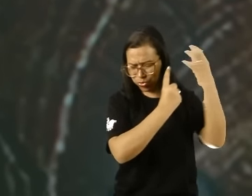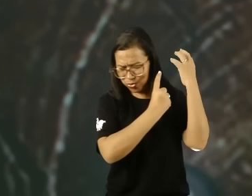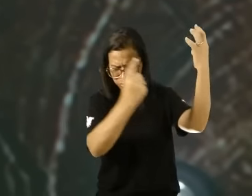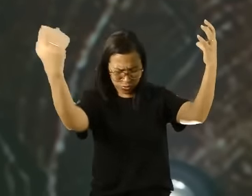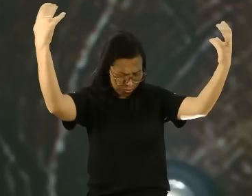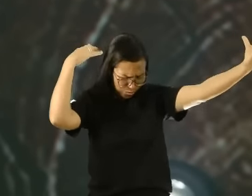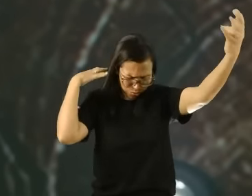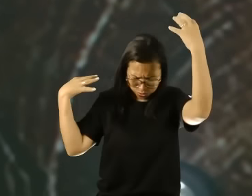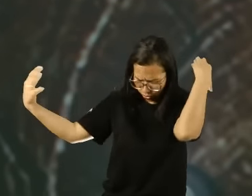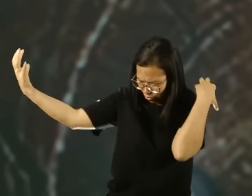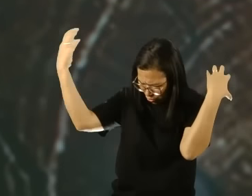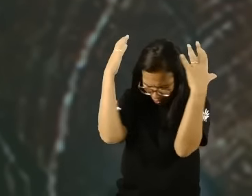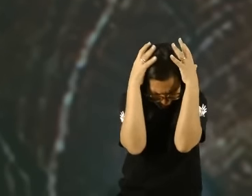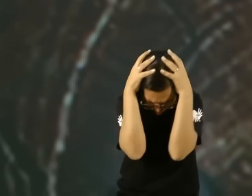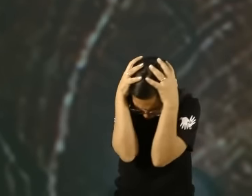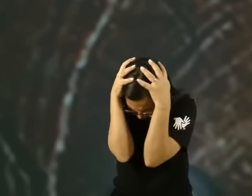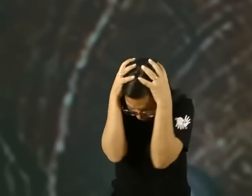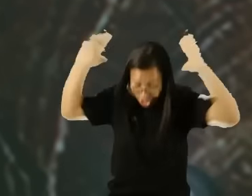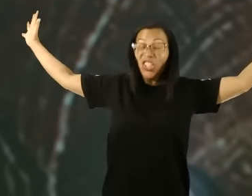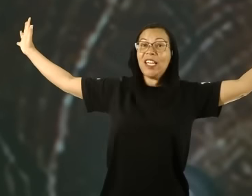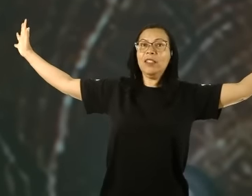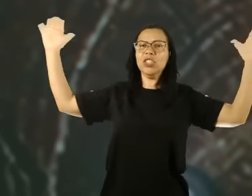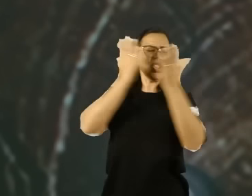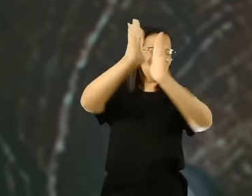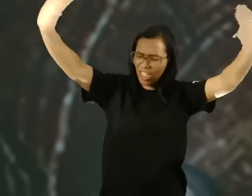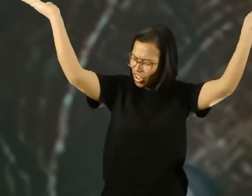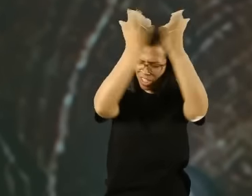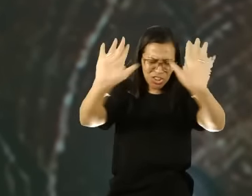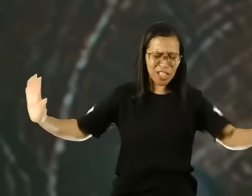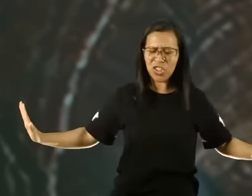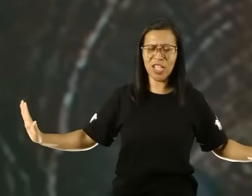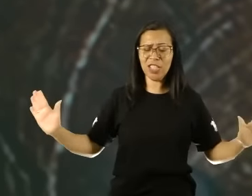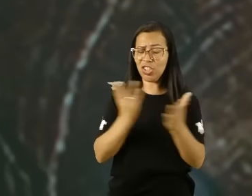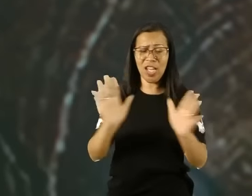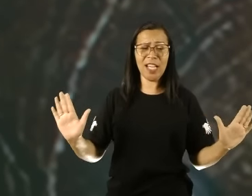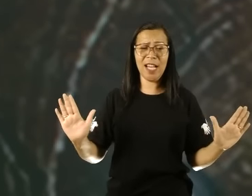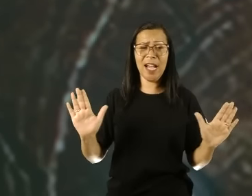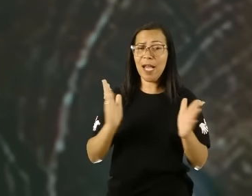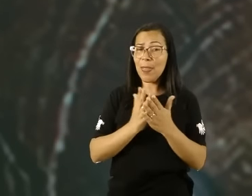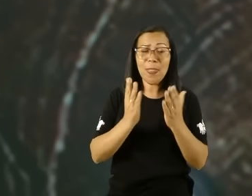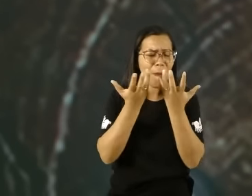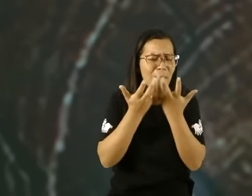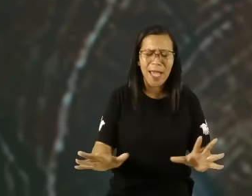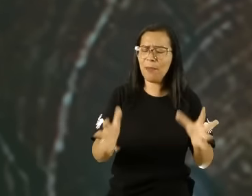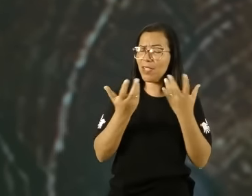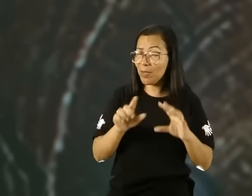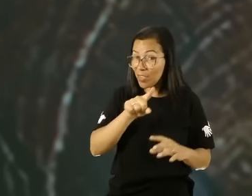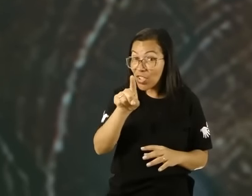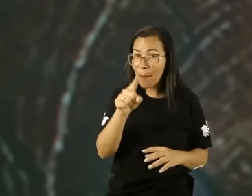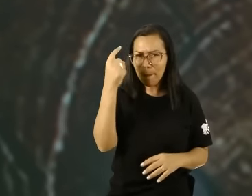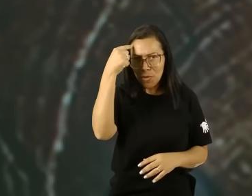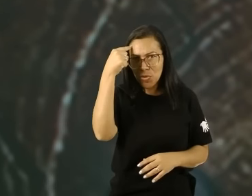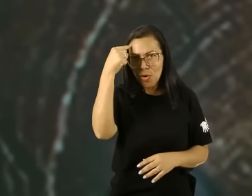vou largar isso, eu vou desistir, chega. Pedro entrou numa fase de cansaço extremo e a certeza da cabeça dele é: